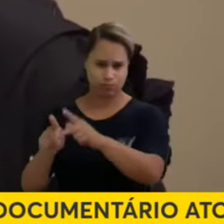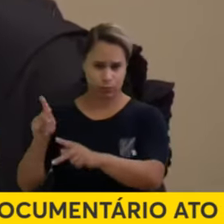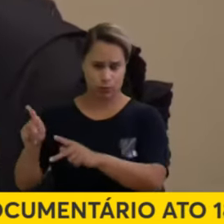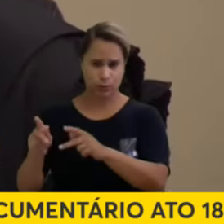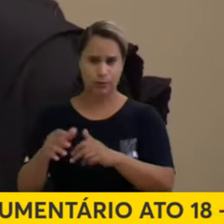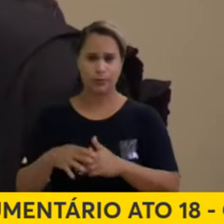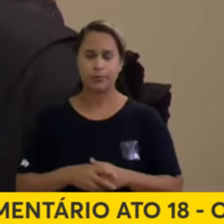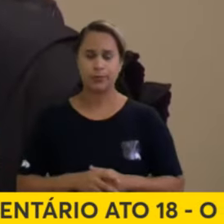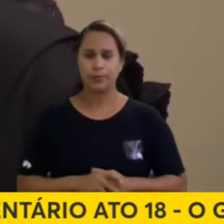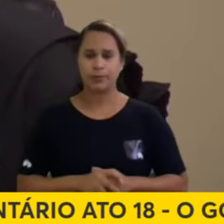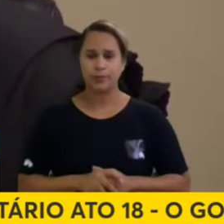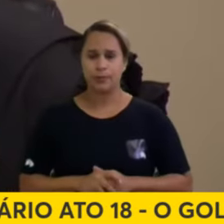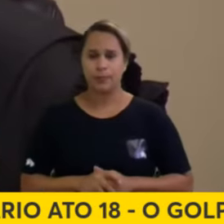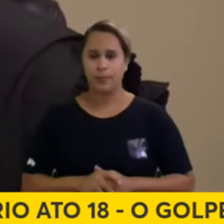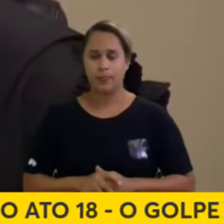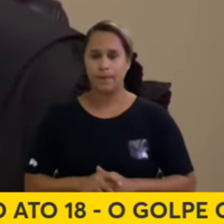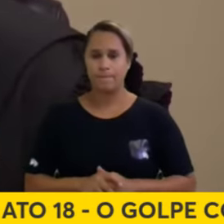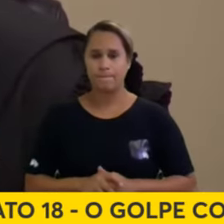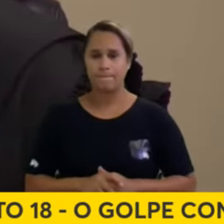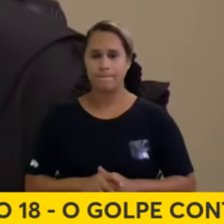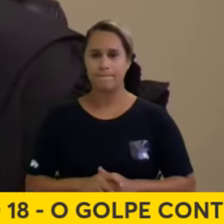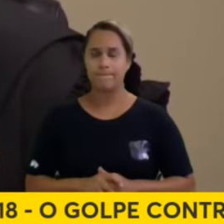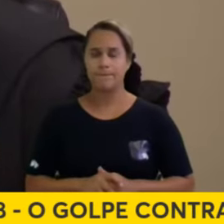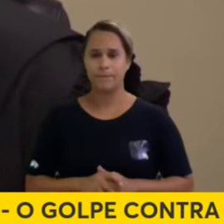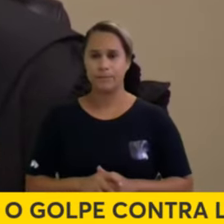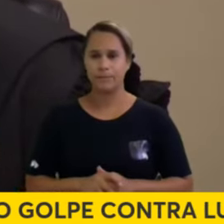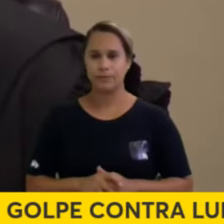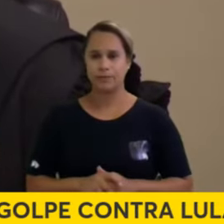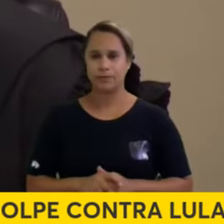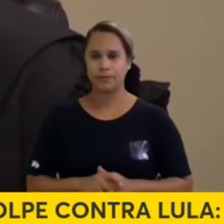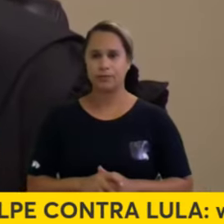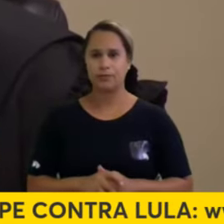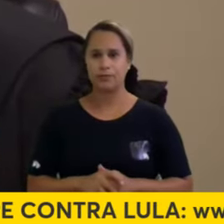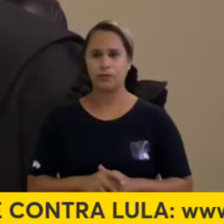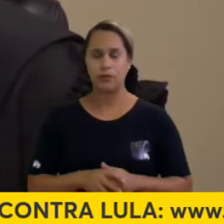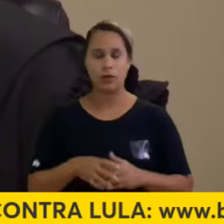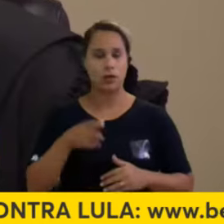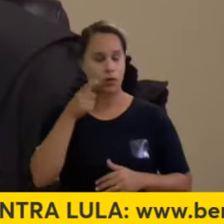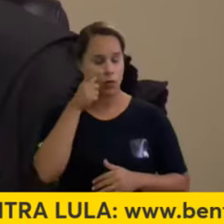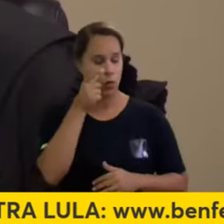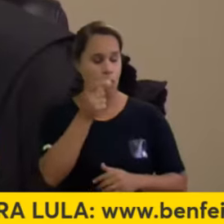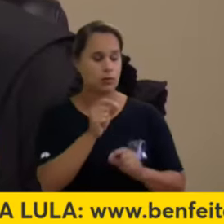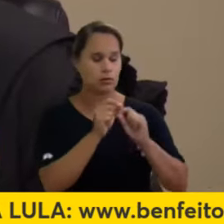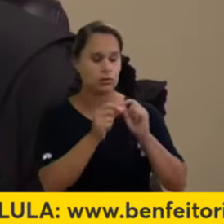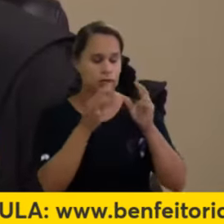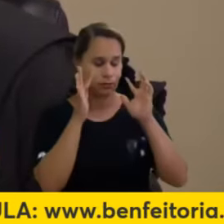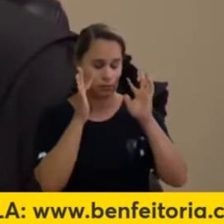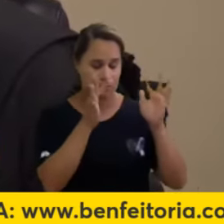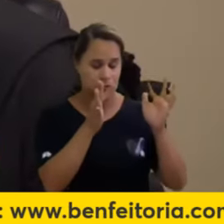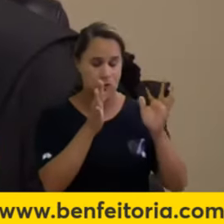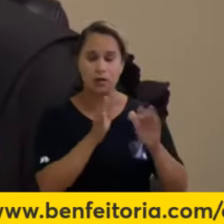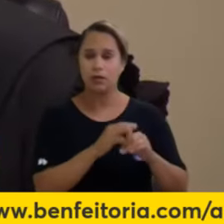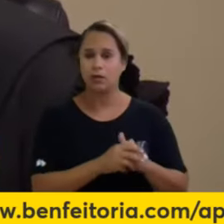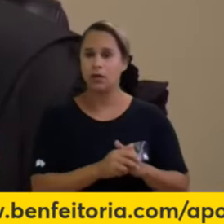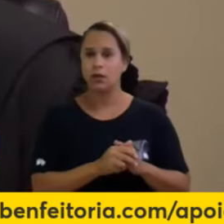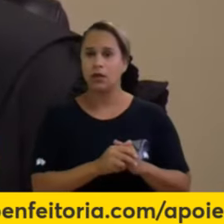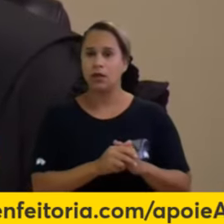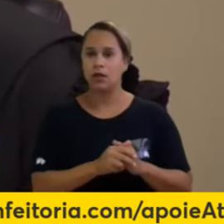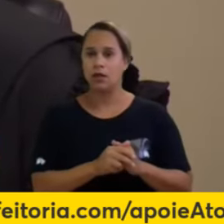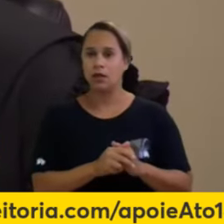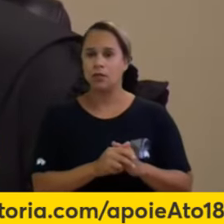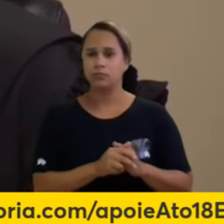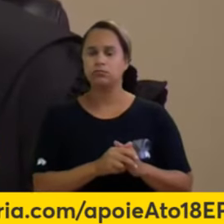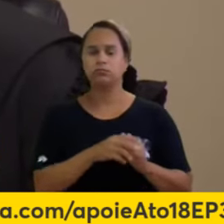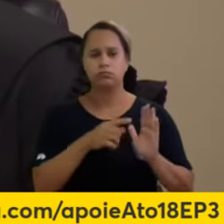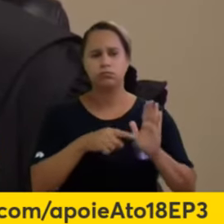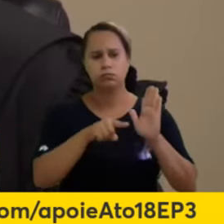constitucional cuja tradução está em vias de publicação entre nós observações que me colocam à margem de qualquer ironia a positividade do